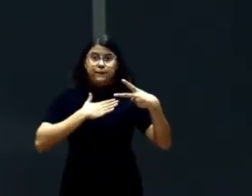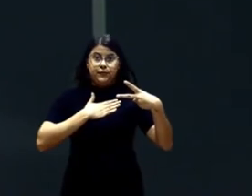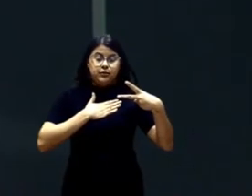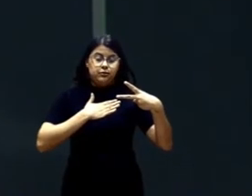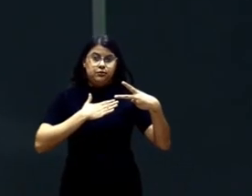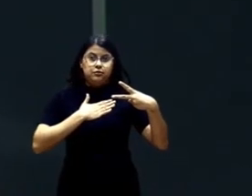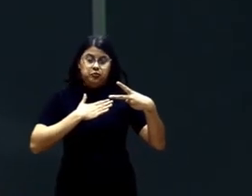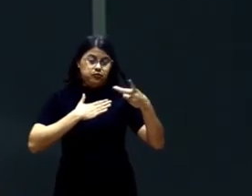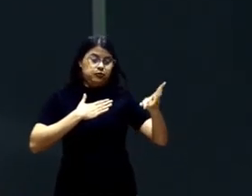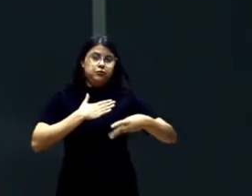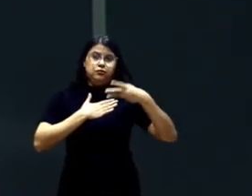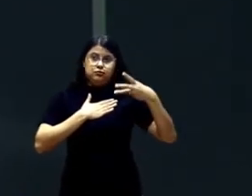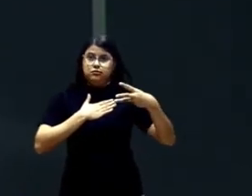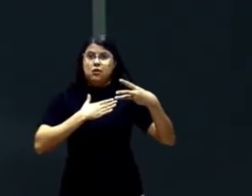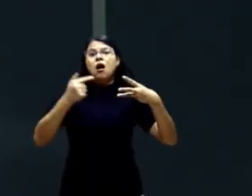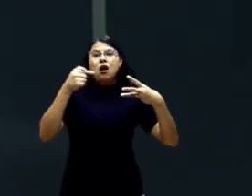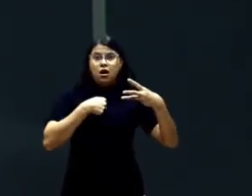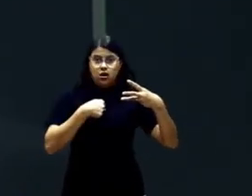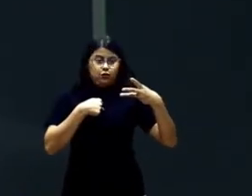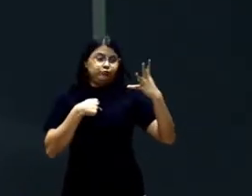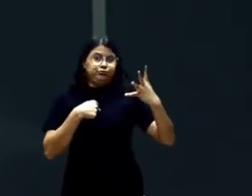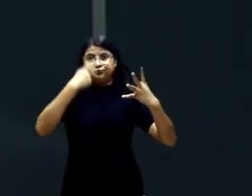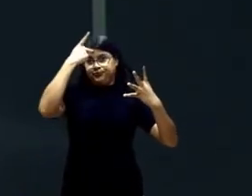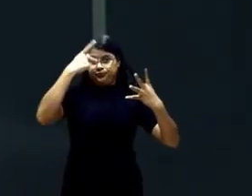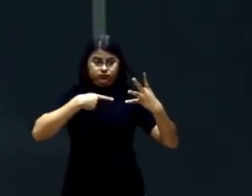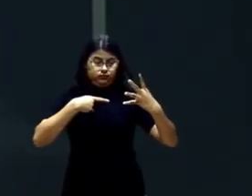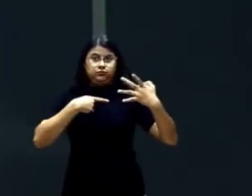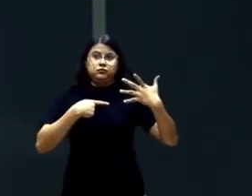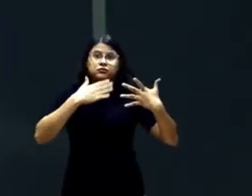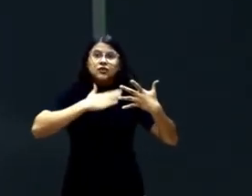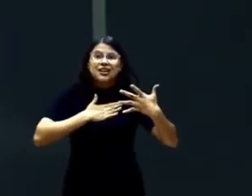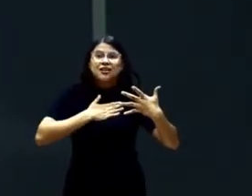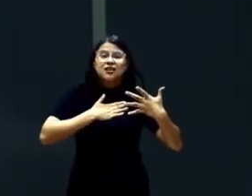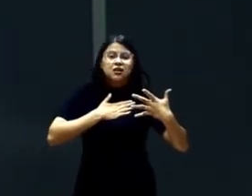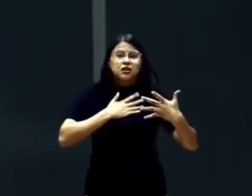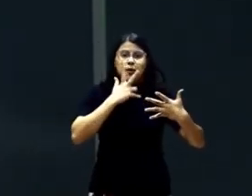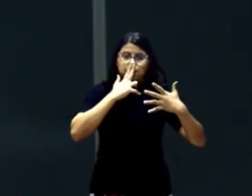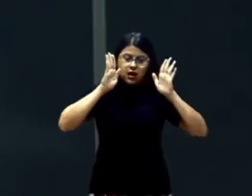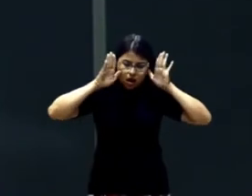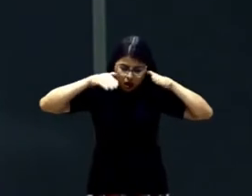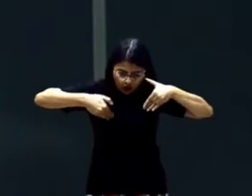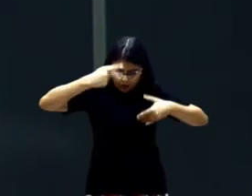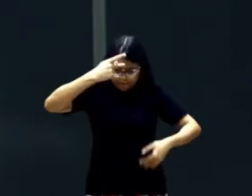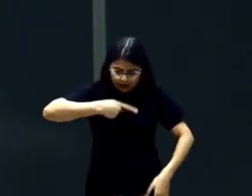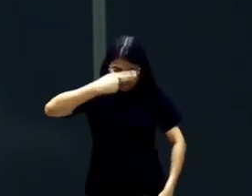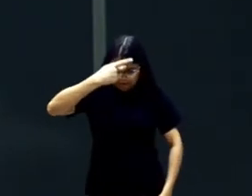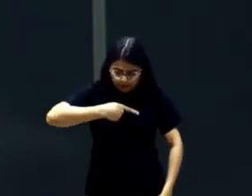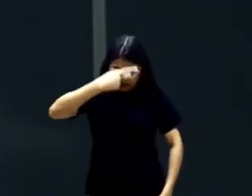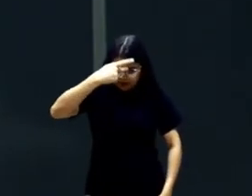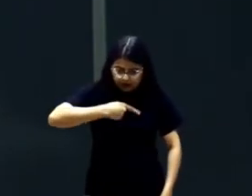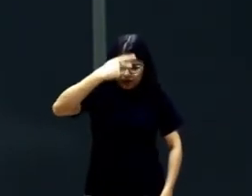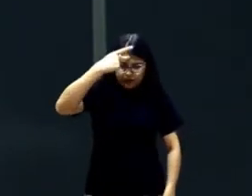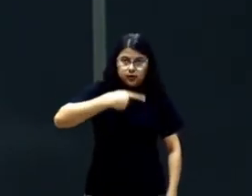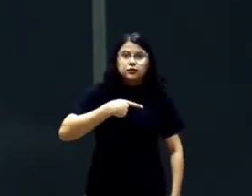ele falando só dele, só pensando nas suas posses.